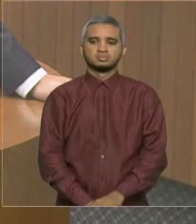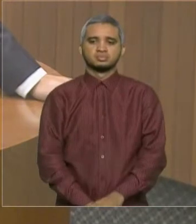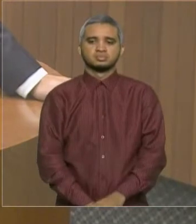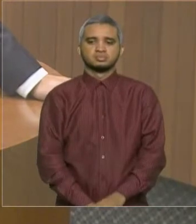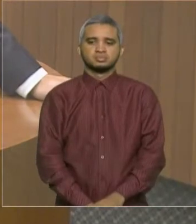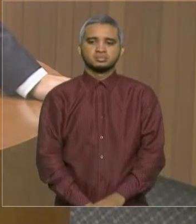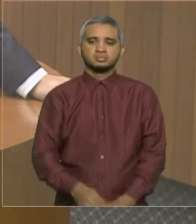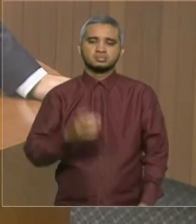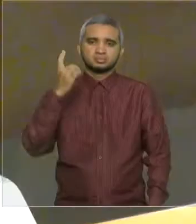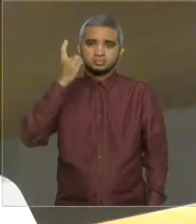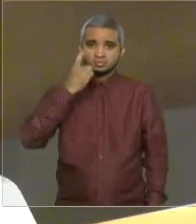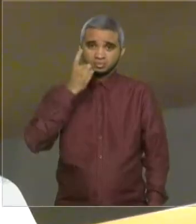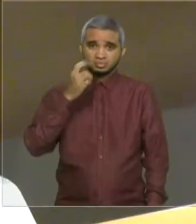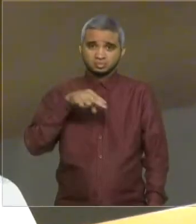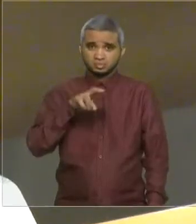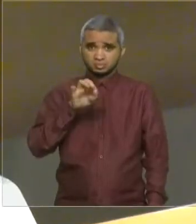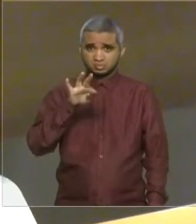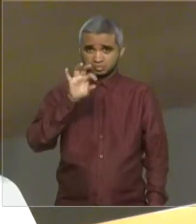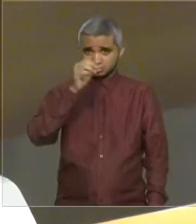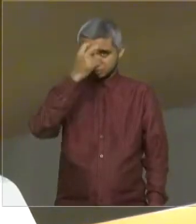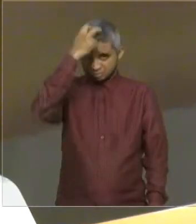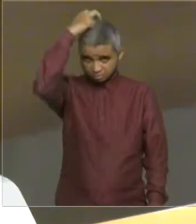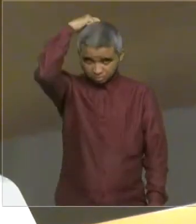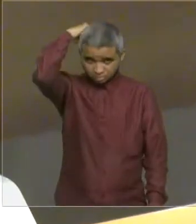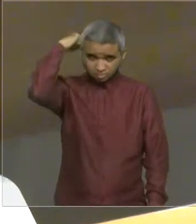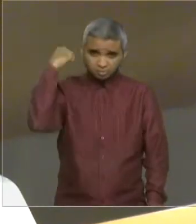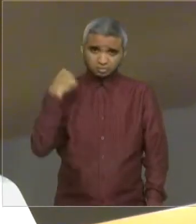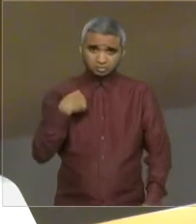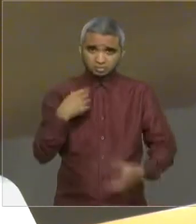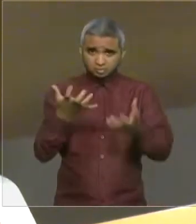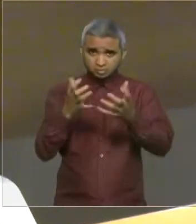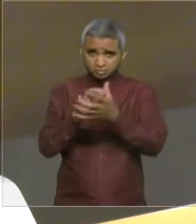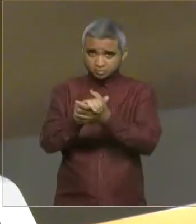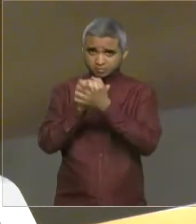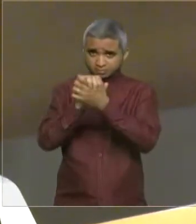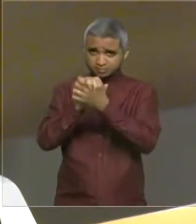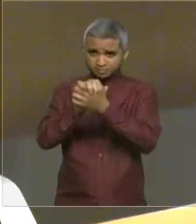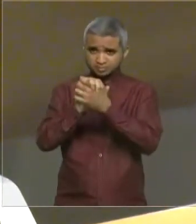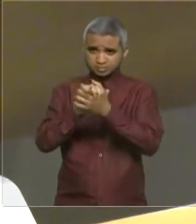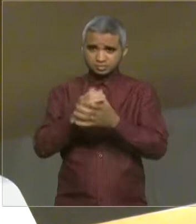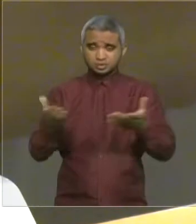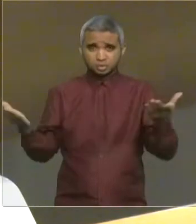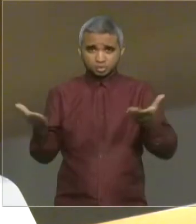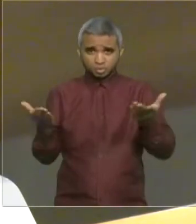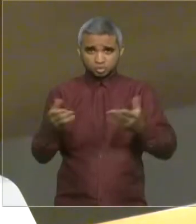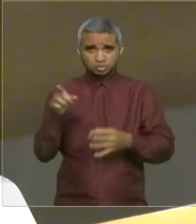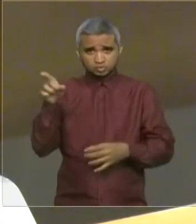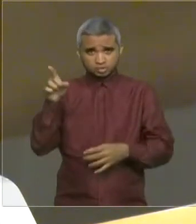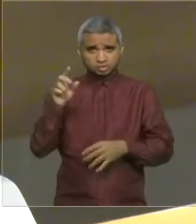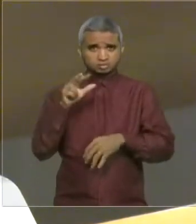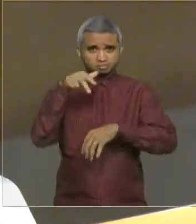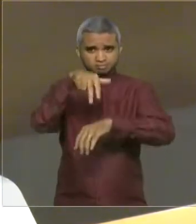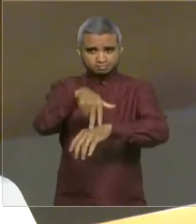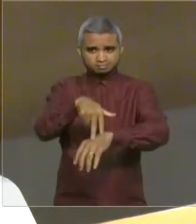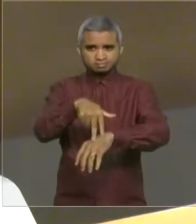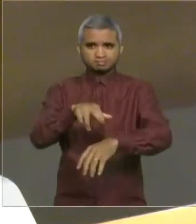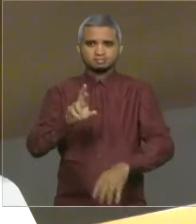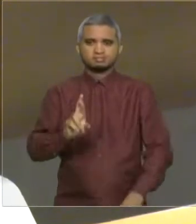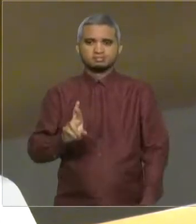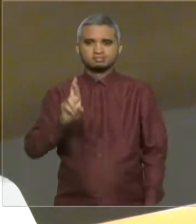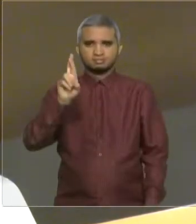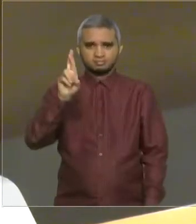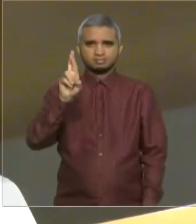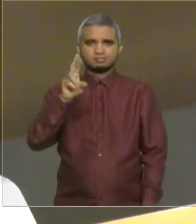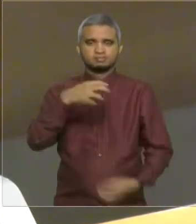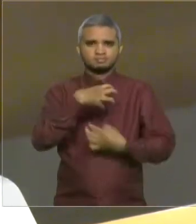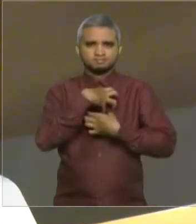Deputado Neto, eu também queria lhe parabenizar, porque hoje você nos representou muito bem e eu fiquei realmente